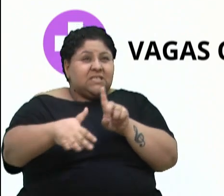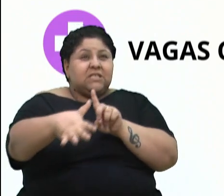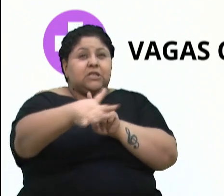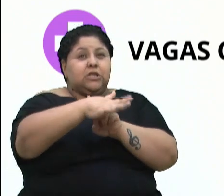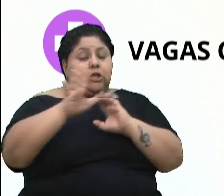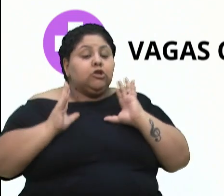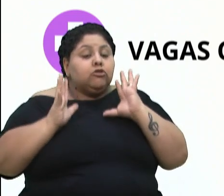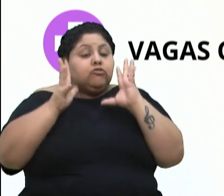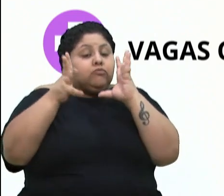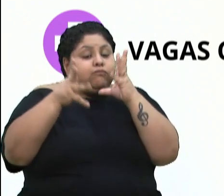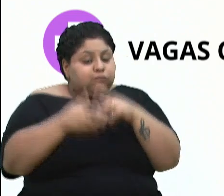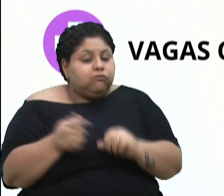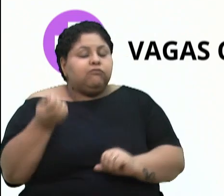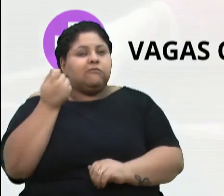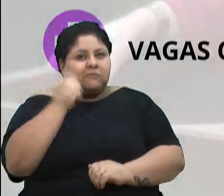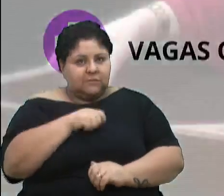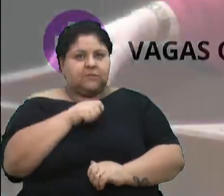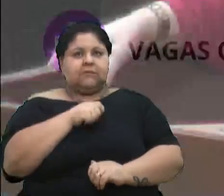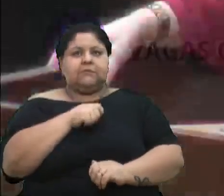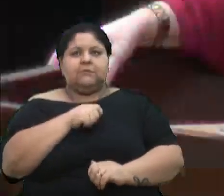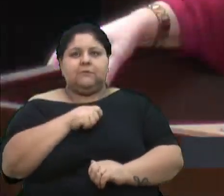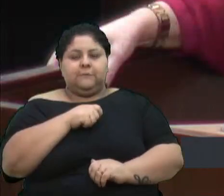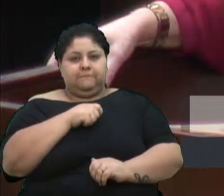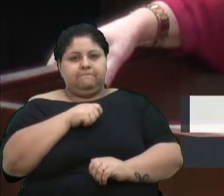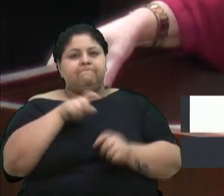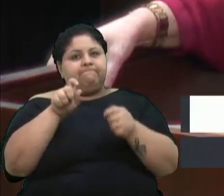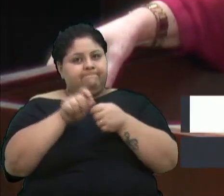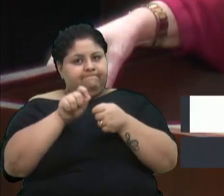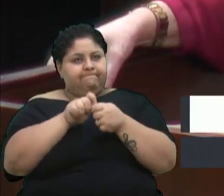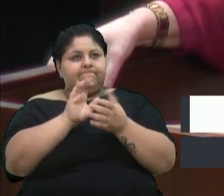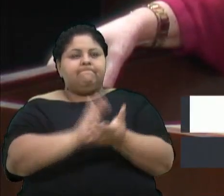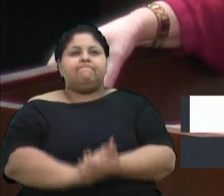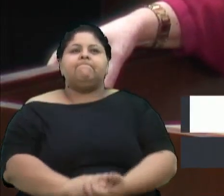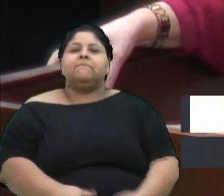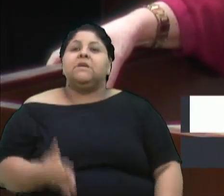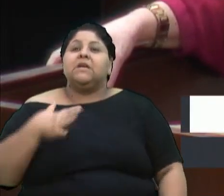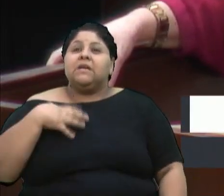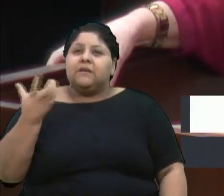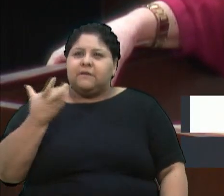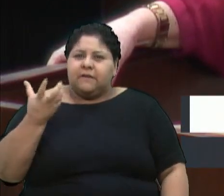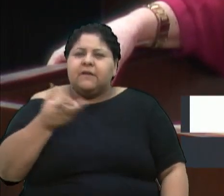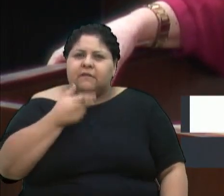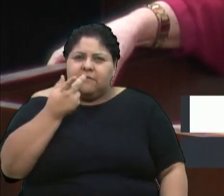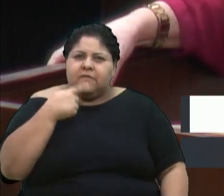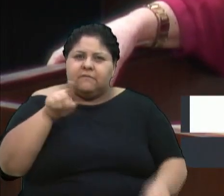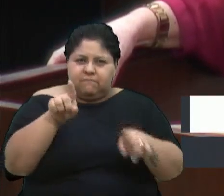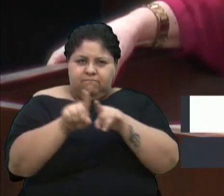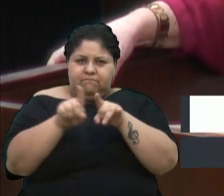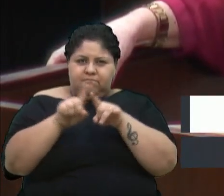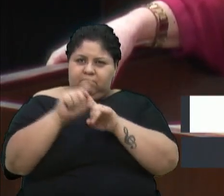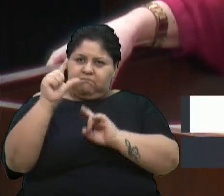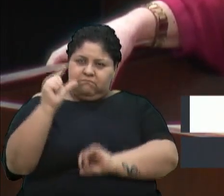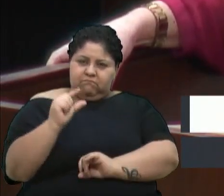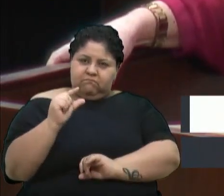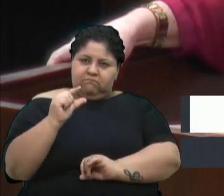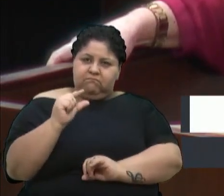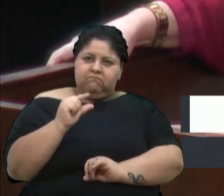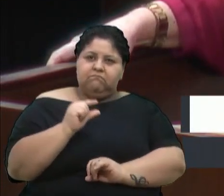todo precisa dar conta, né? Eu queria falar também um pouquinho